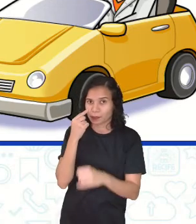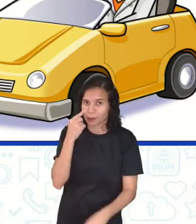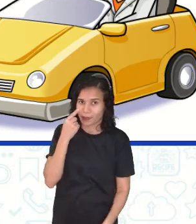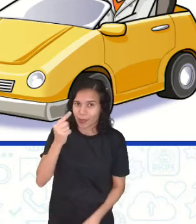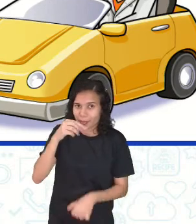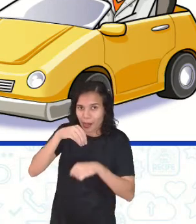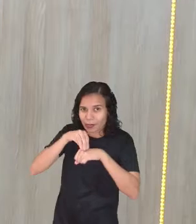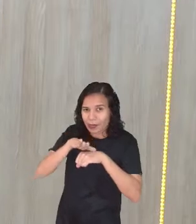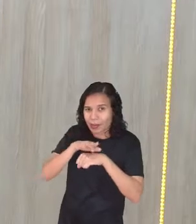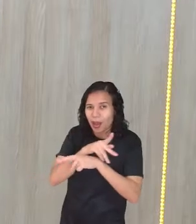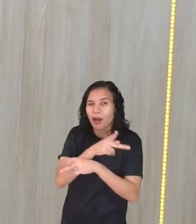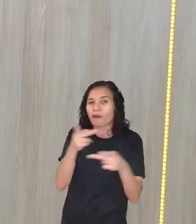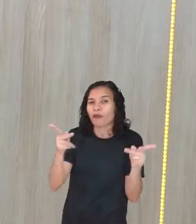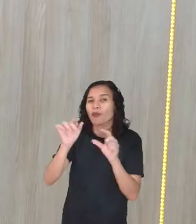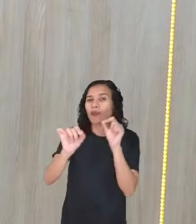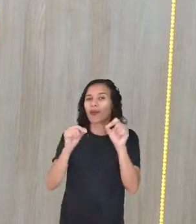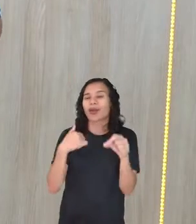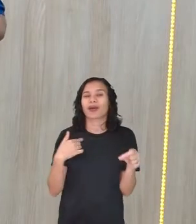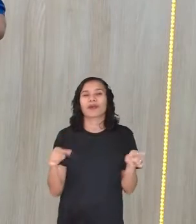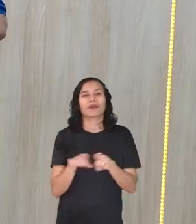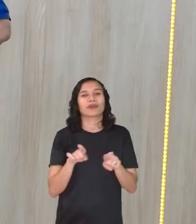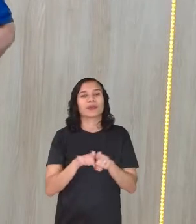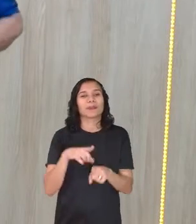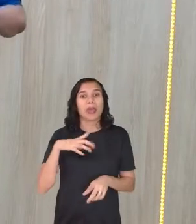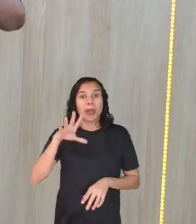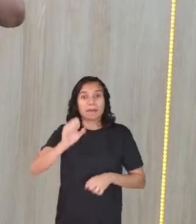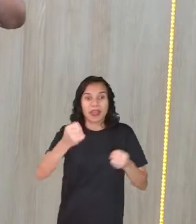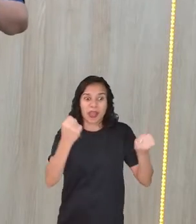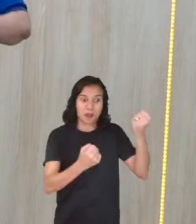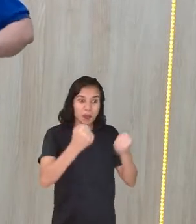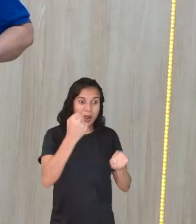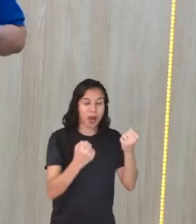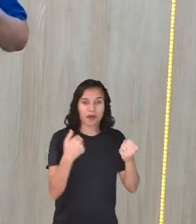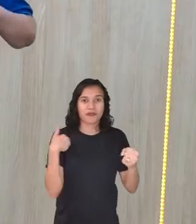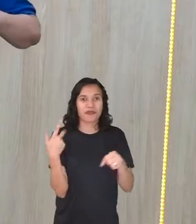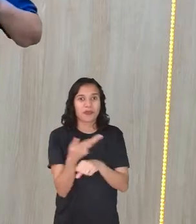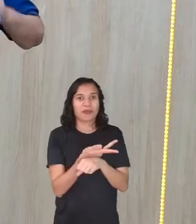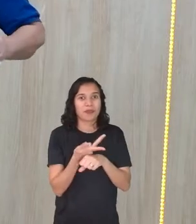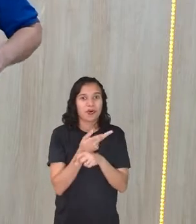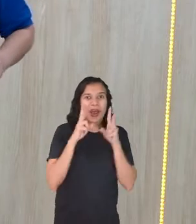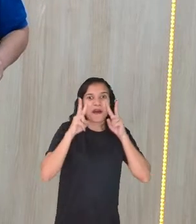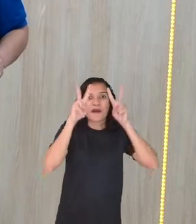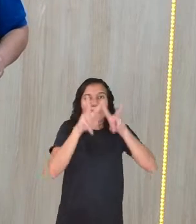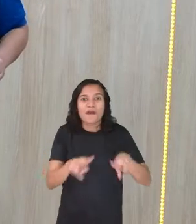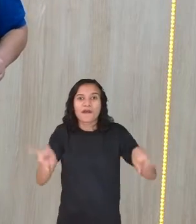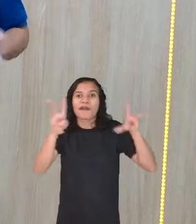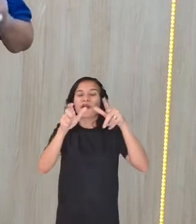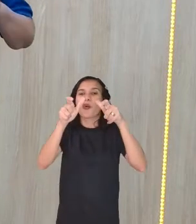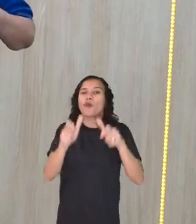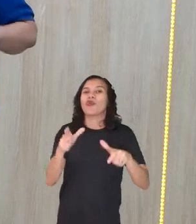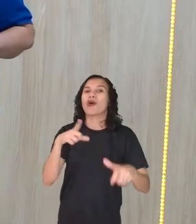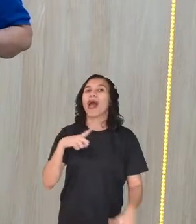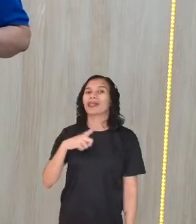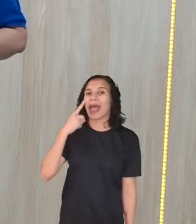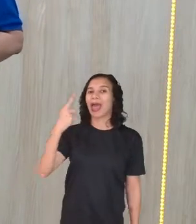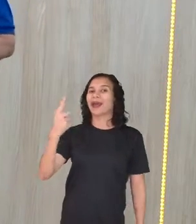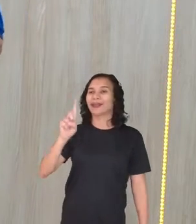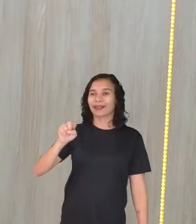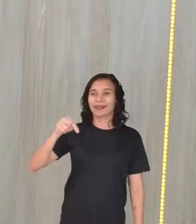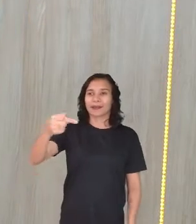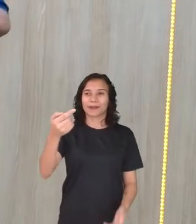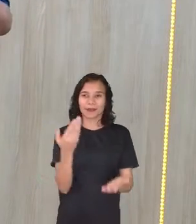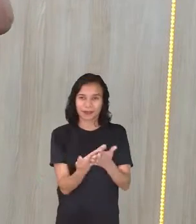dar um recadinho a vocês, que eu também peguei o carro e fui em busca de ver onde é que estão fazendo isso. Então, na próxima